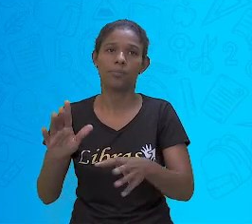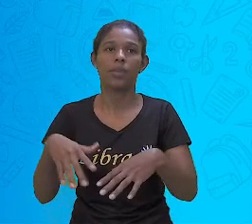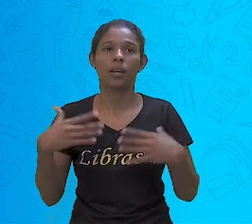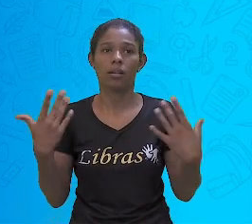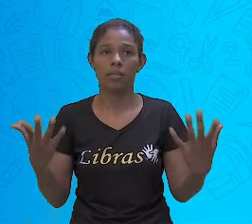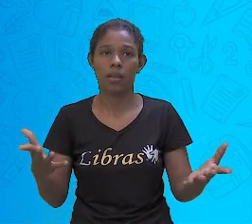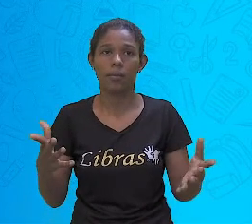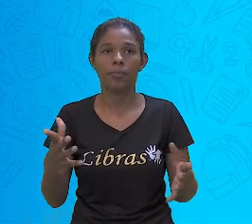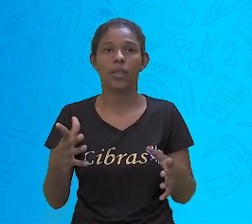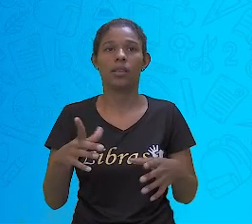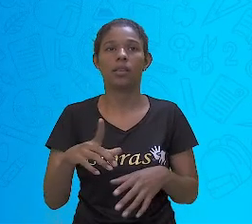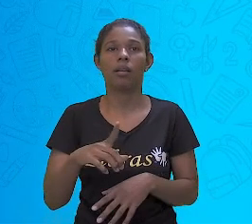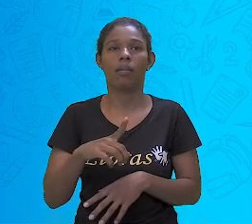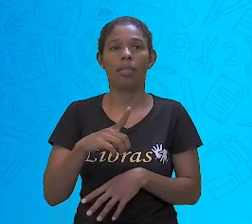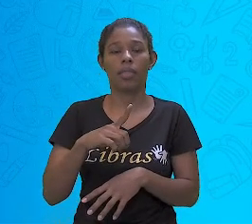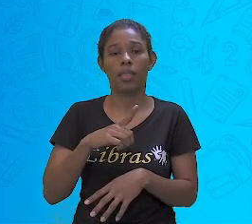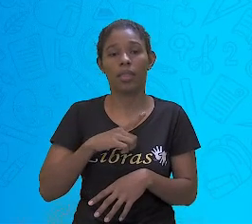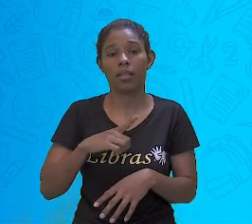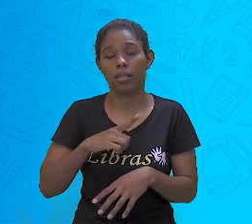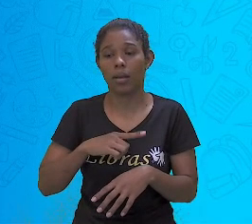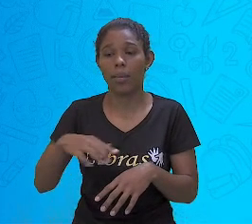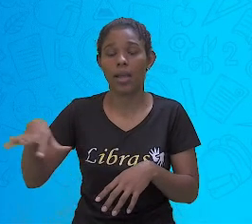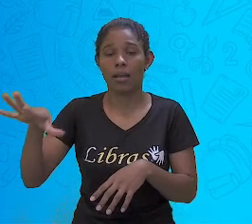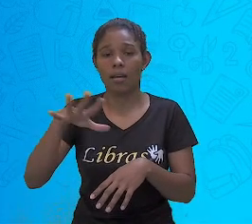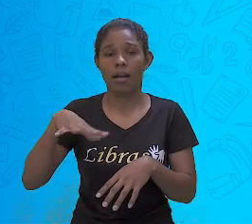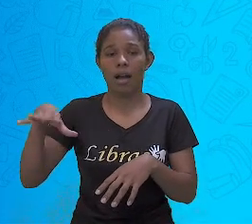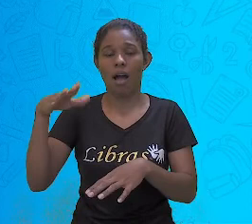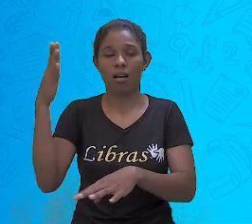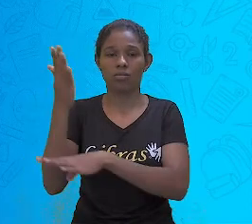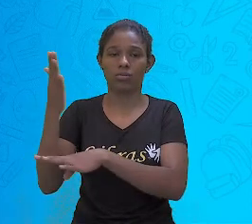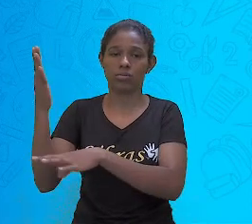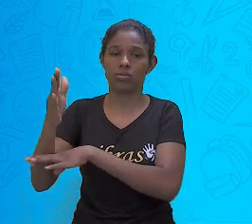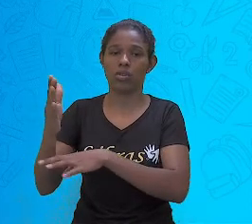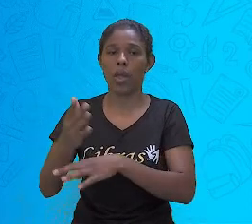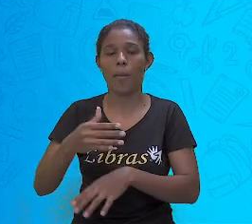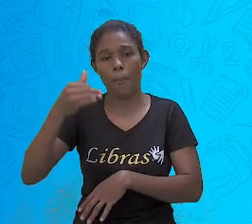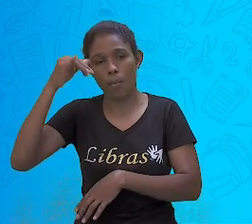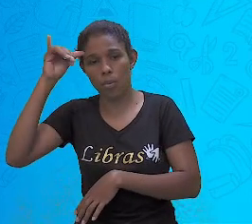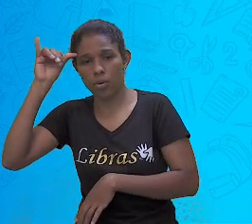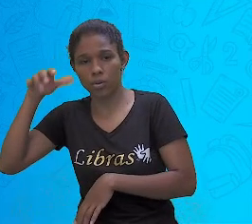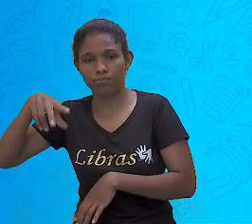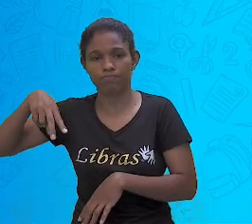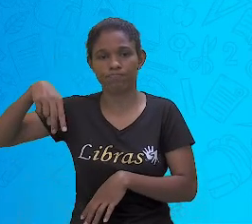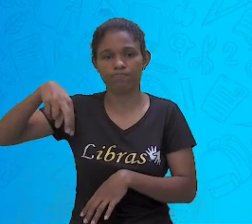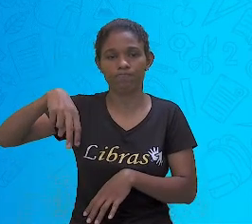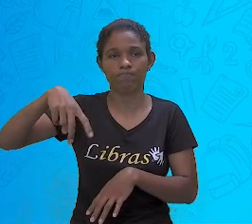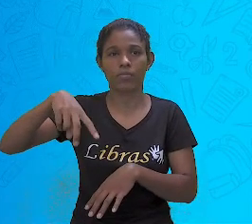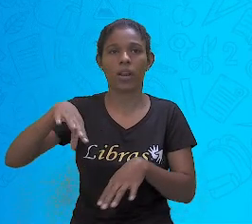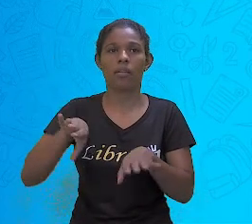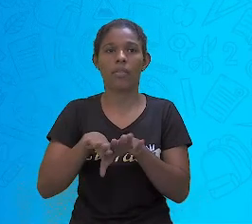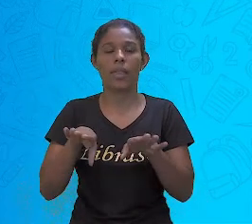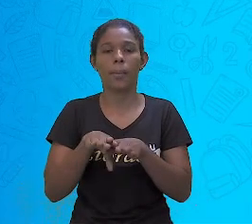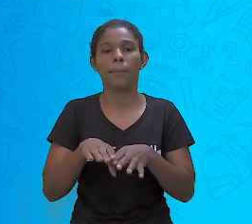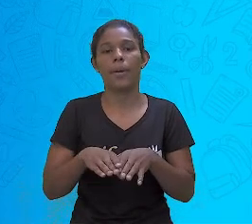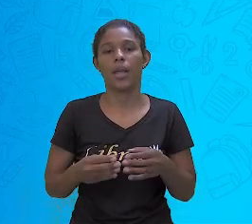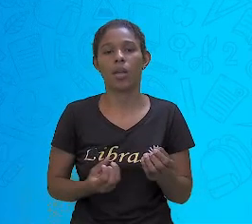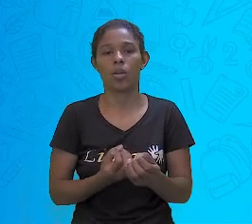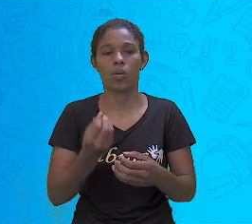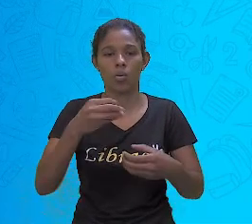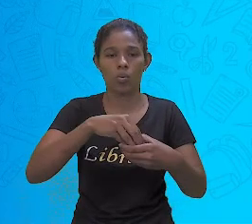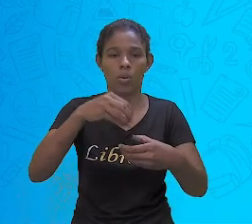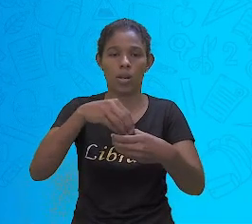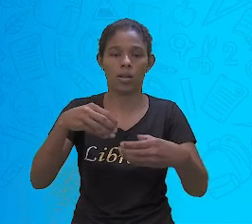feitas para dar lugar a pastos ou áreas de cultivo de um único produto, especialmente a soja, ou simplesmente